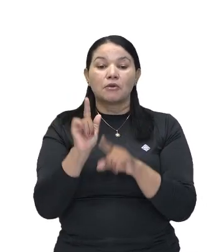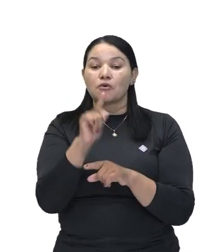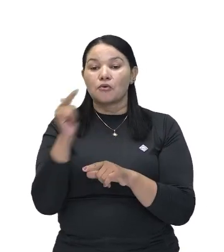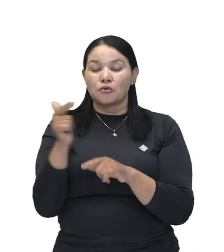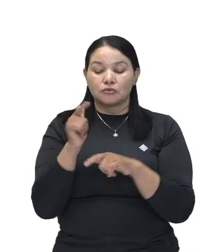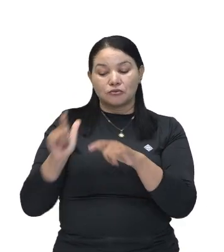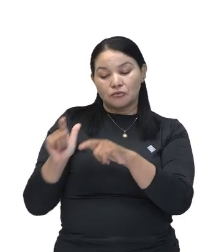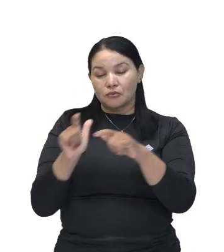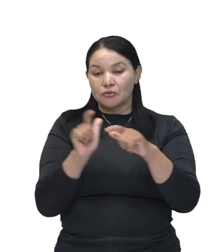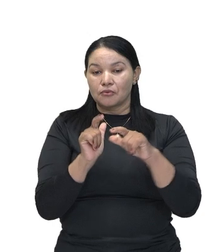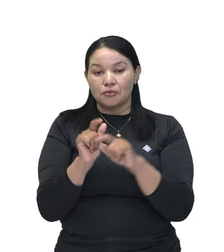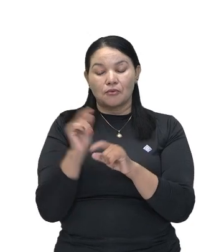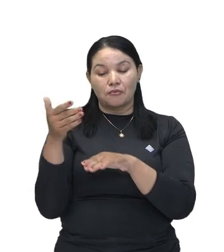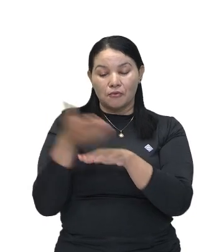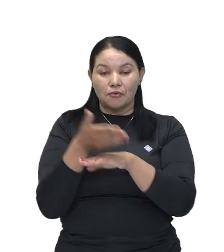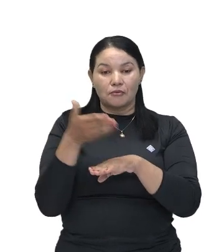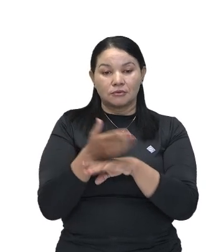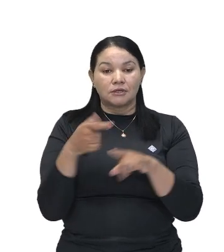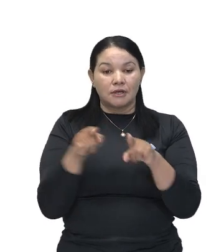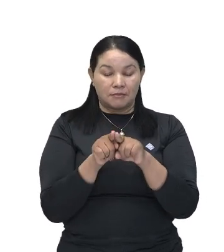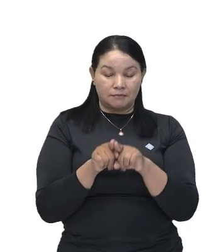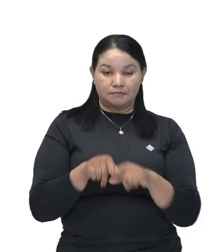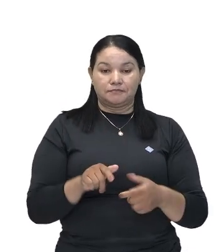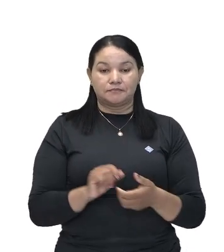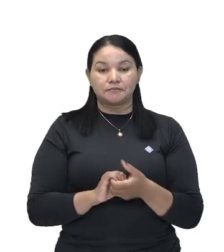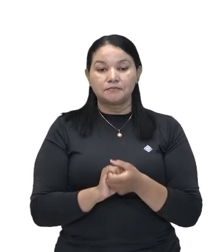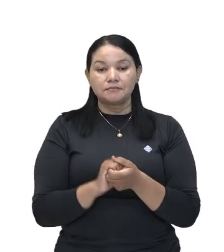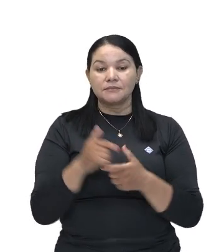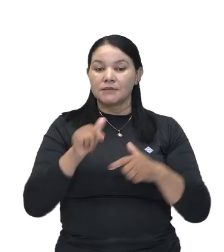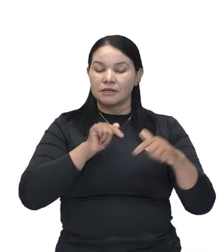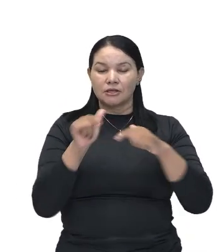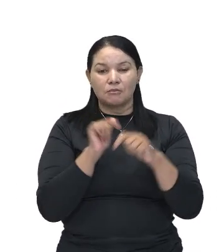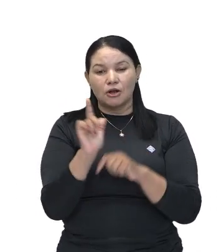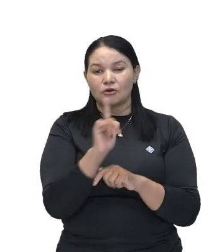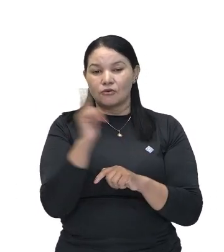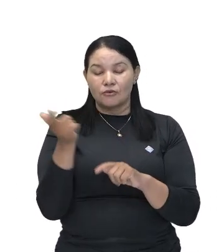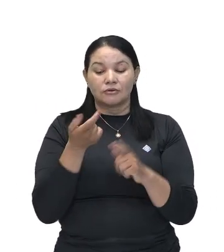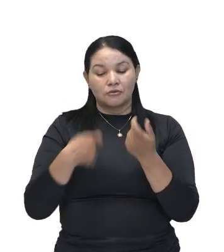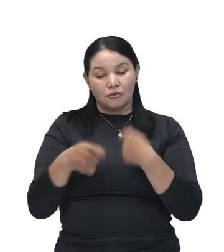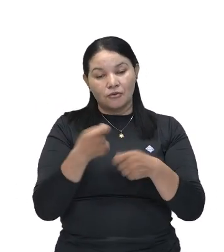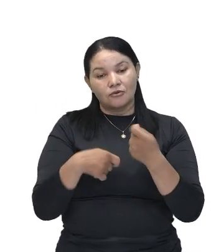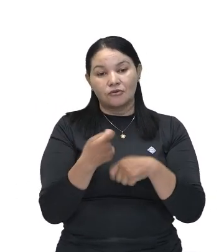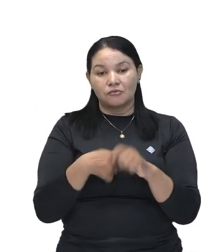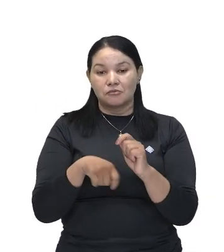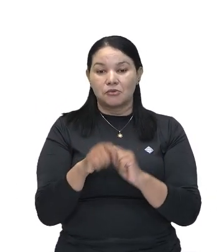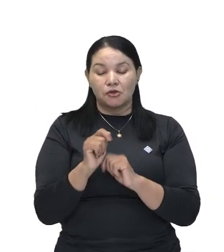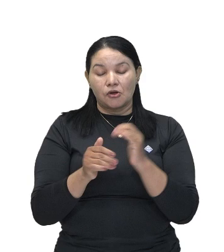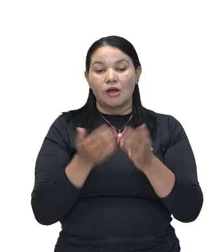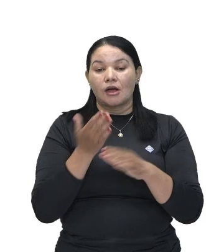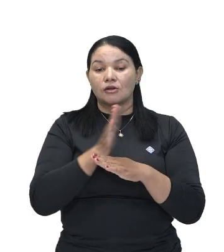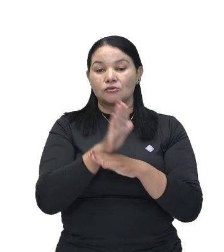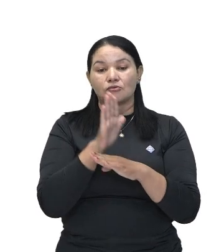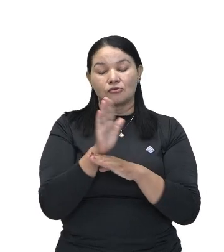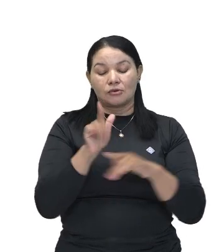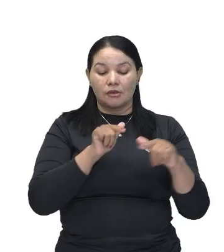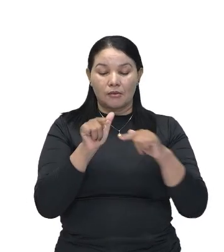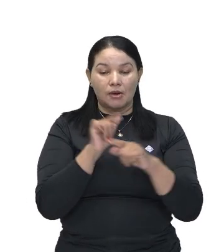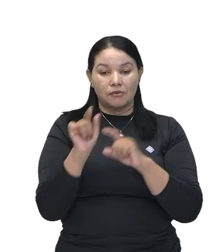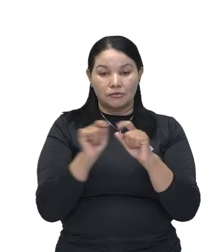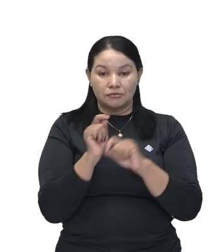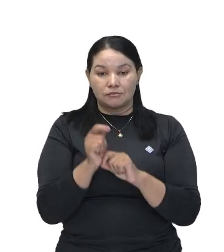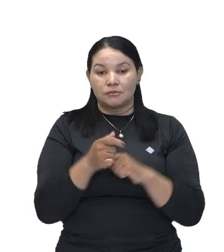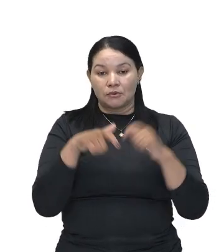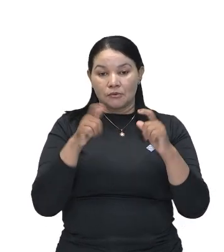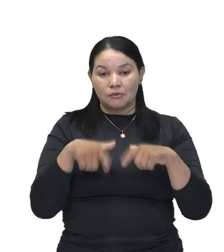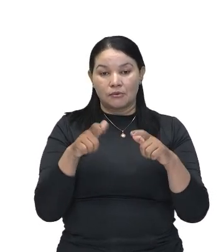em relação aos serviços, uma parte significativa da economia da Argentina, a questão dos serviços. Buenos Aires é